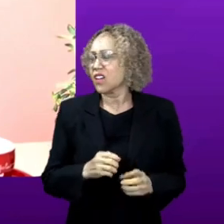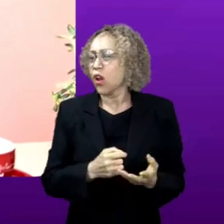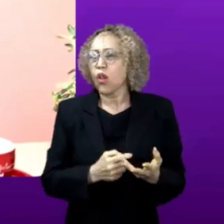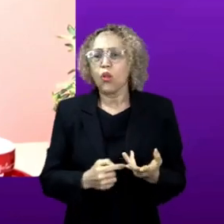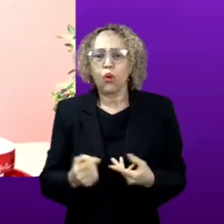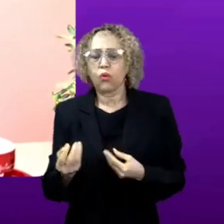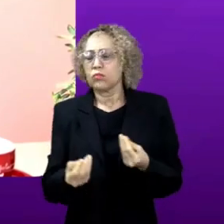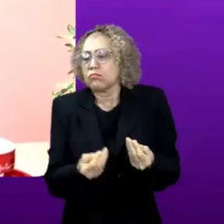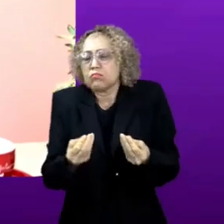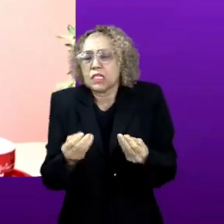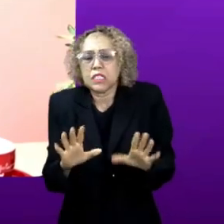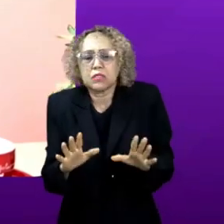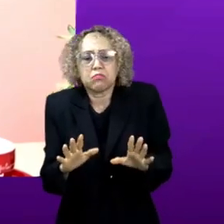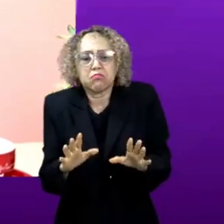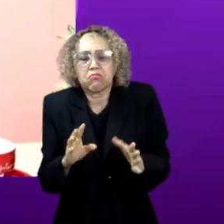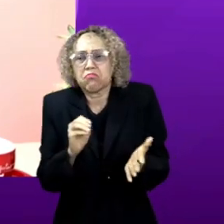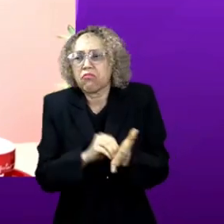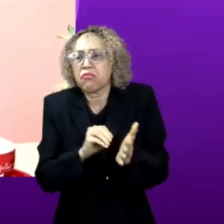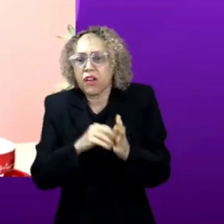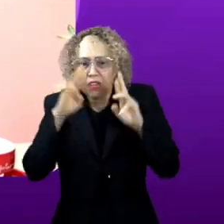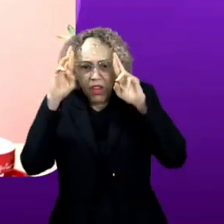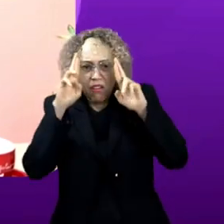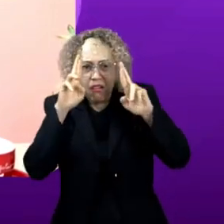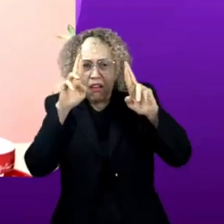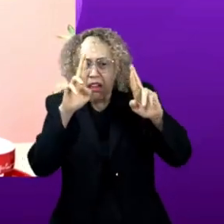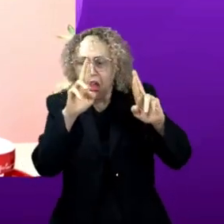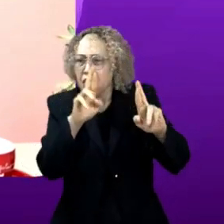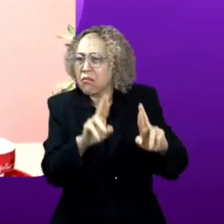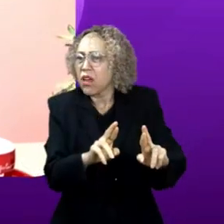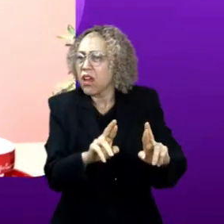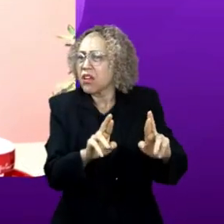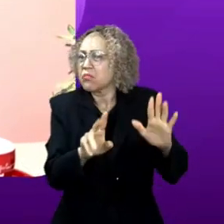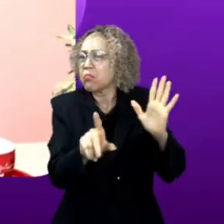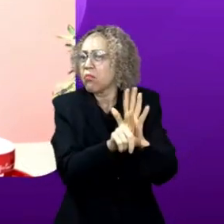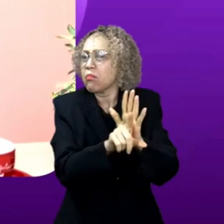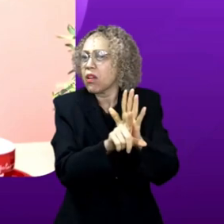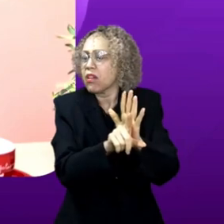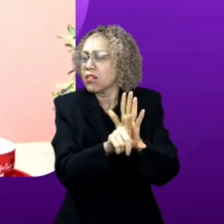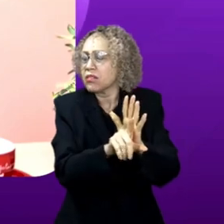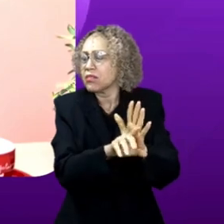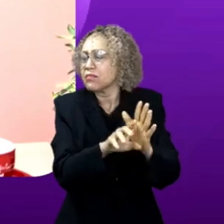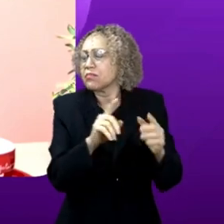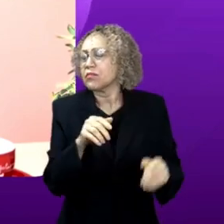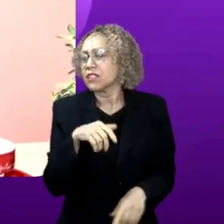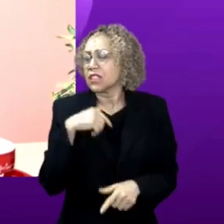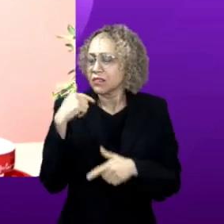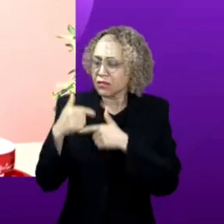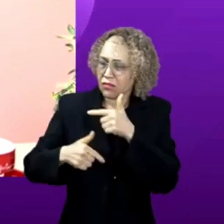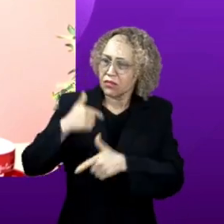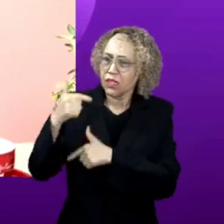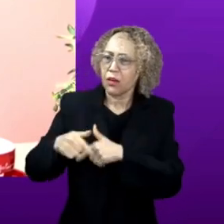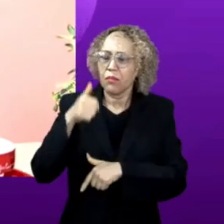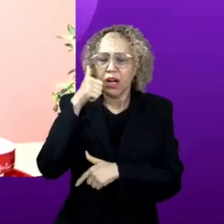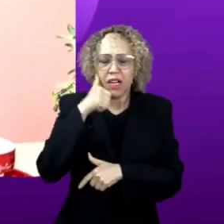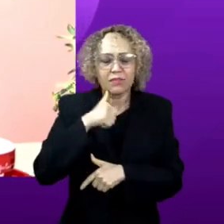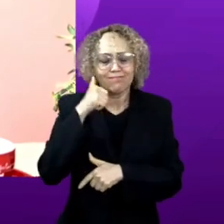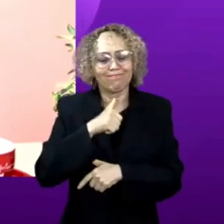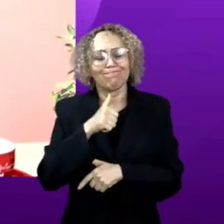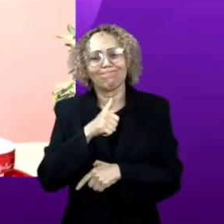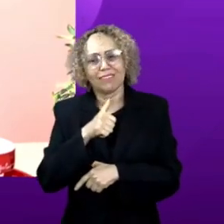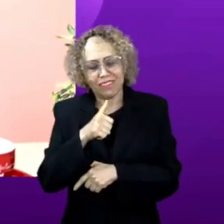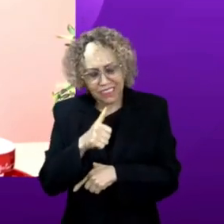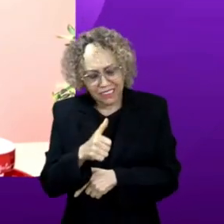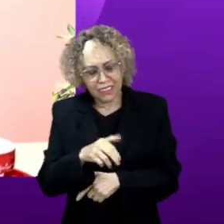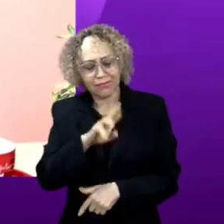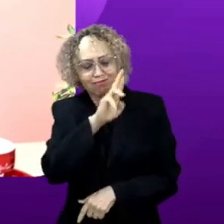o trabalho doméstico ele permanece quase que exclusivamente sobre os ombros das mulheres e